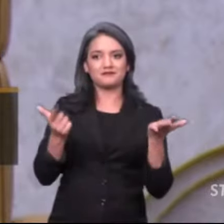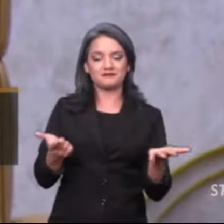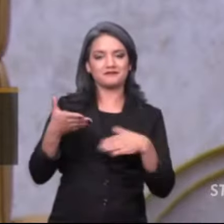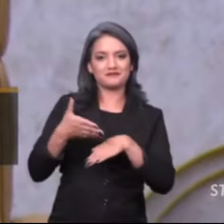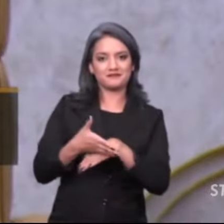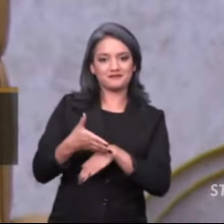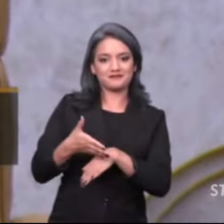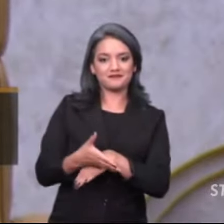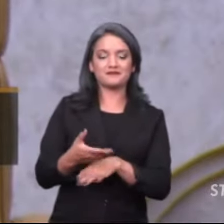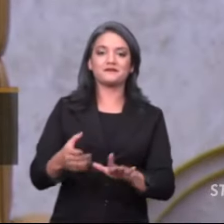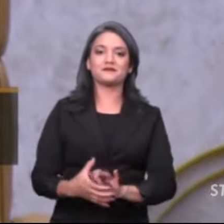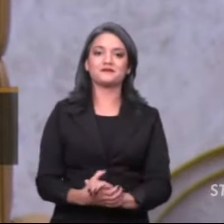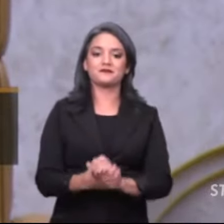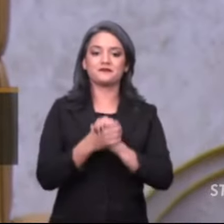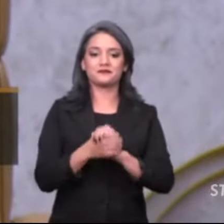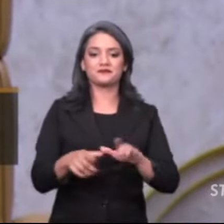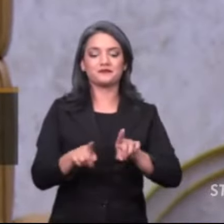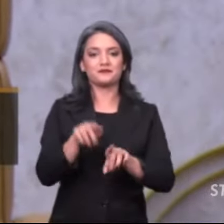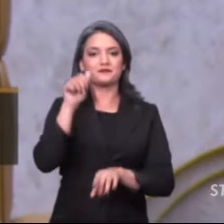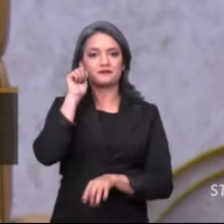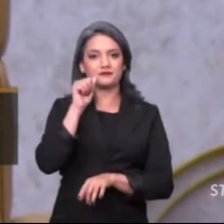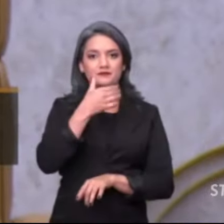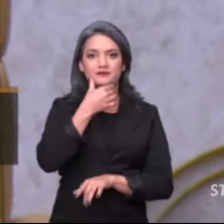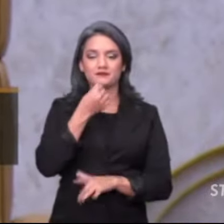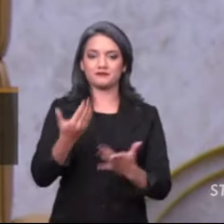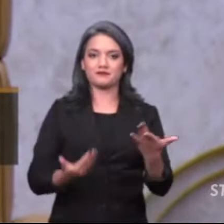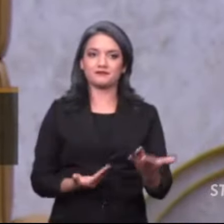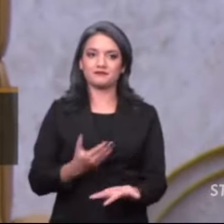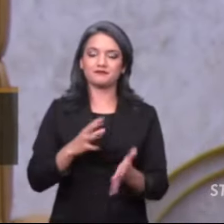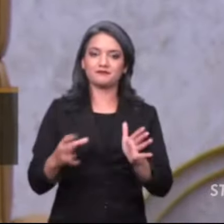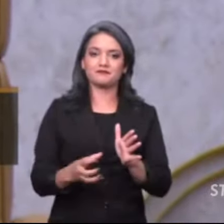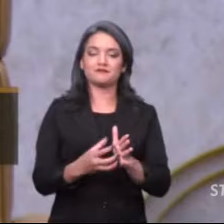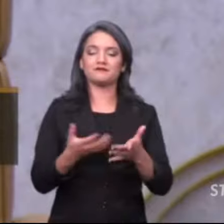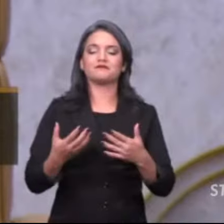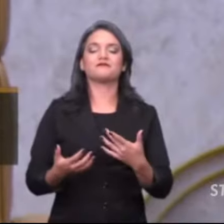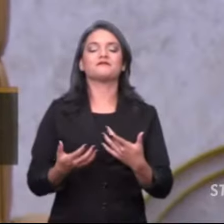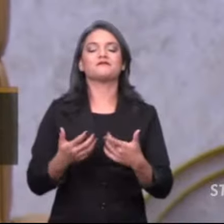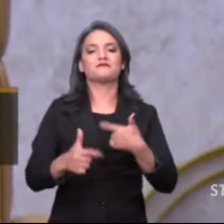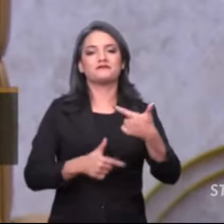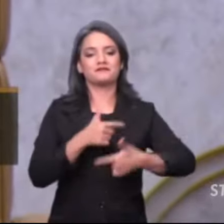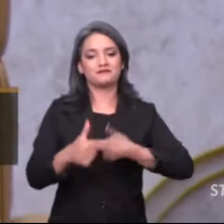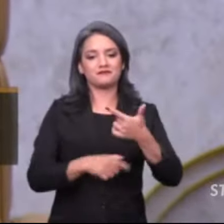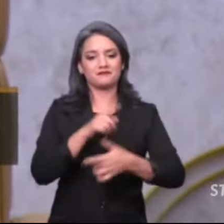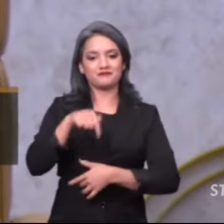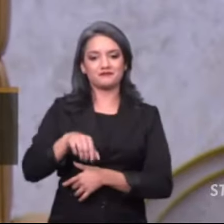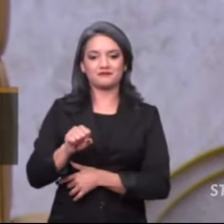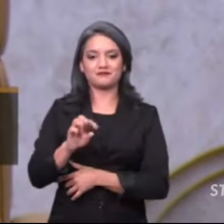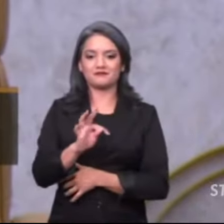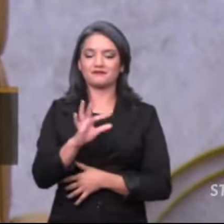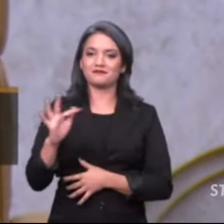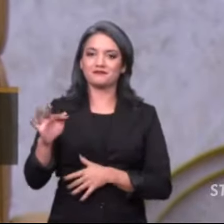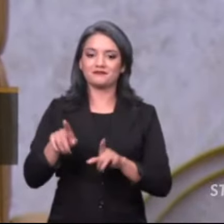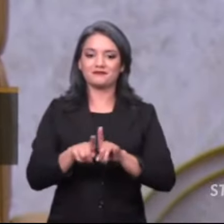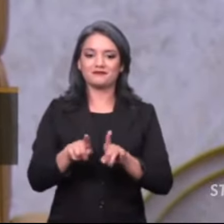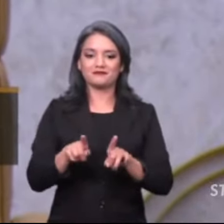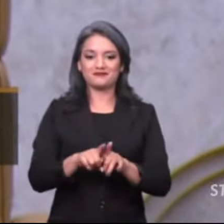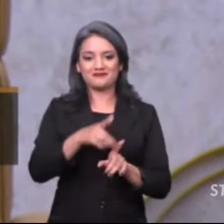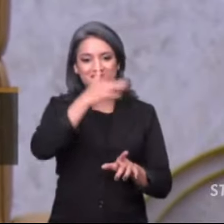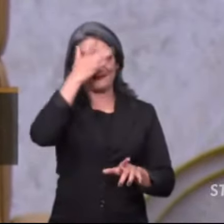cerimônia, cumprimento as servidoras e servidores e colaboradores desta e de outras cortes, especialmente o pessoal